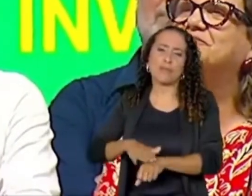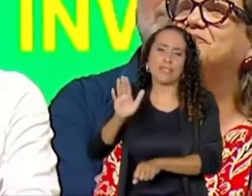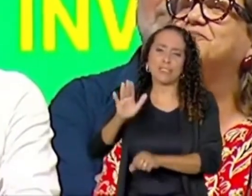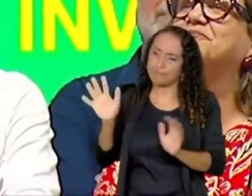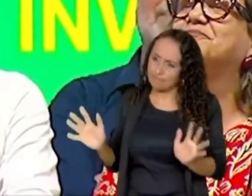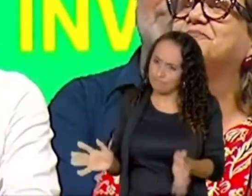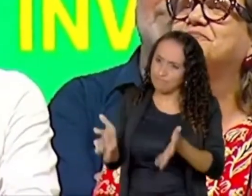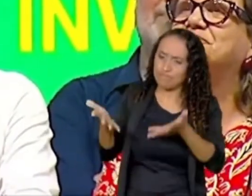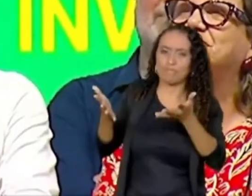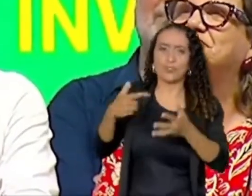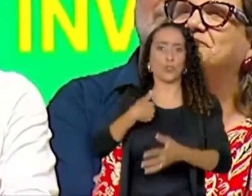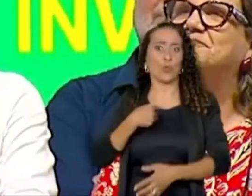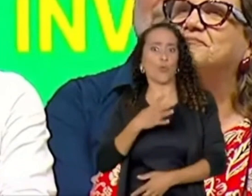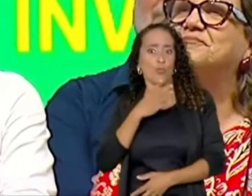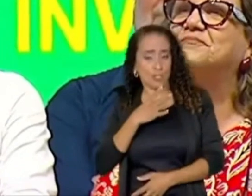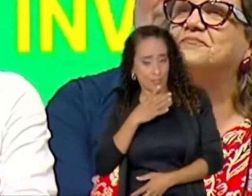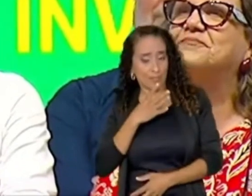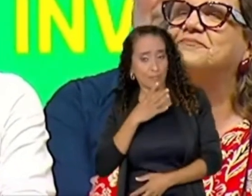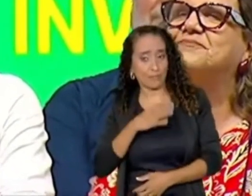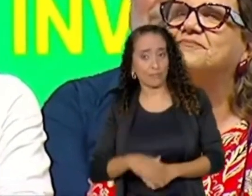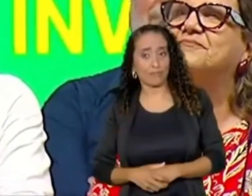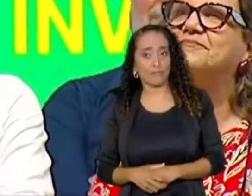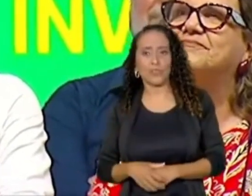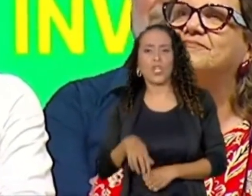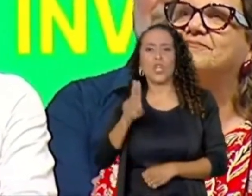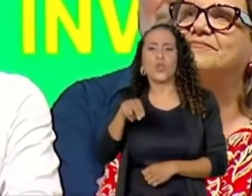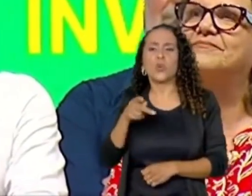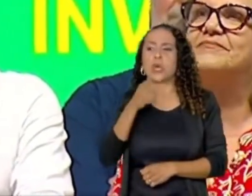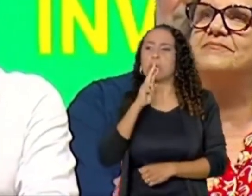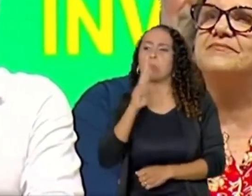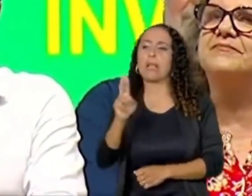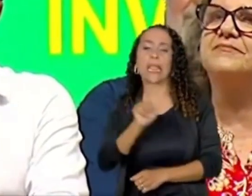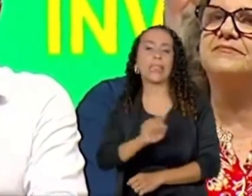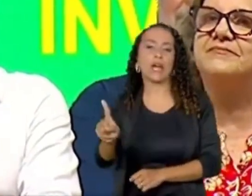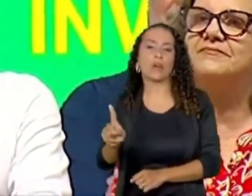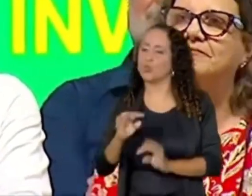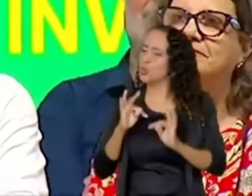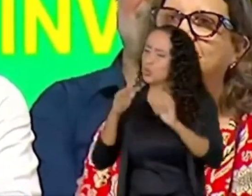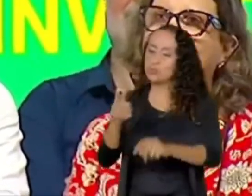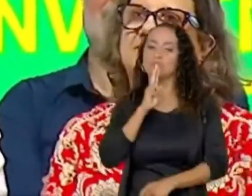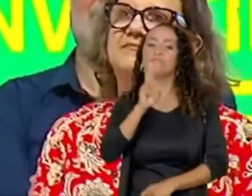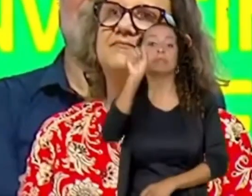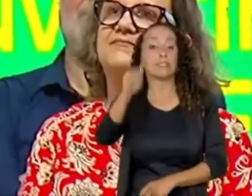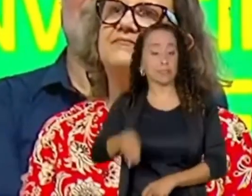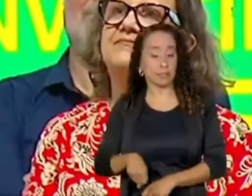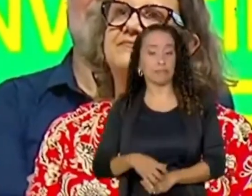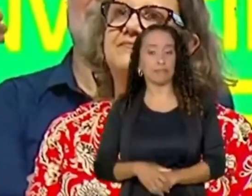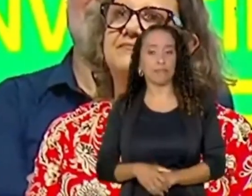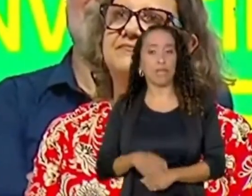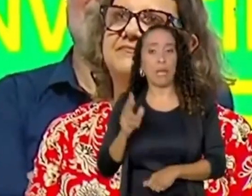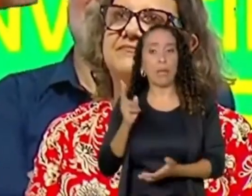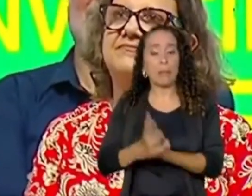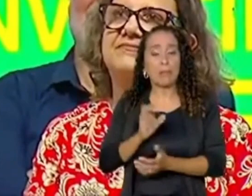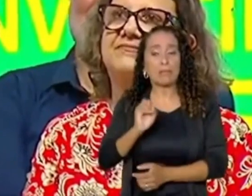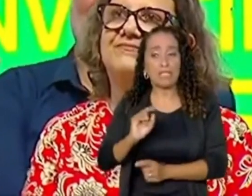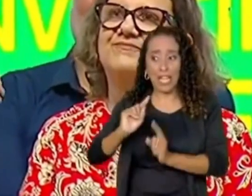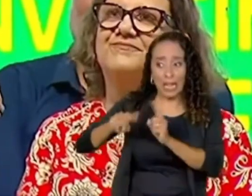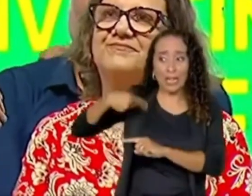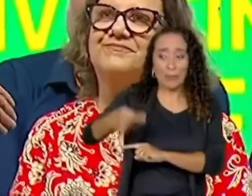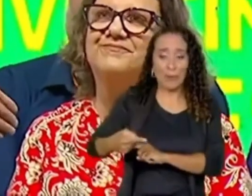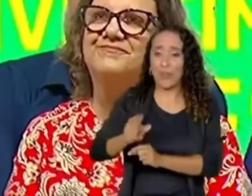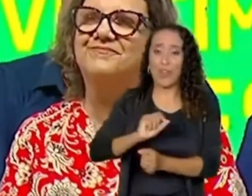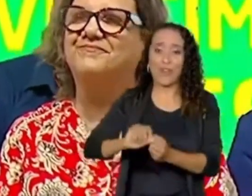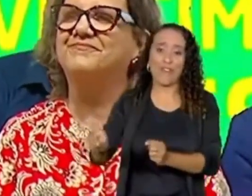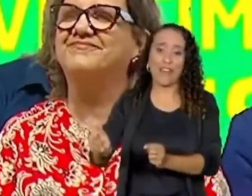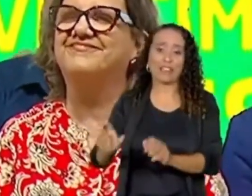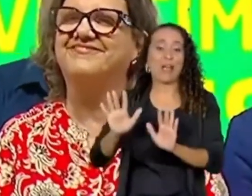do mundo que eu conhecia. Ele nunca dizia não. Tudo para ele era assim, mesmo que no dia seguinte ele não fizesse o que ele